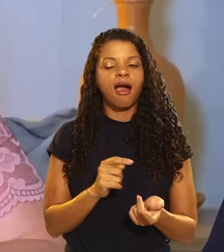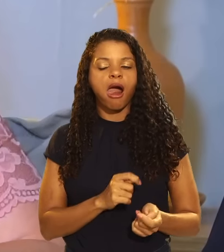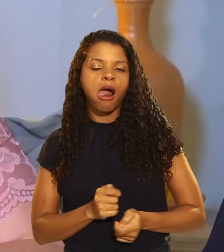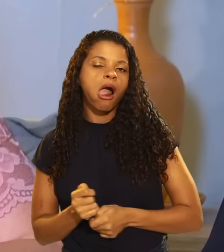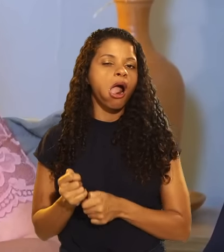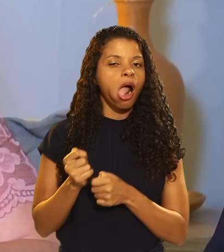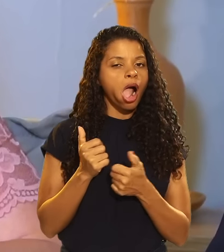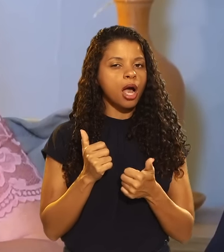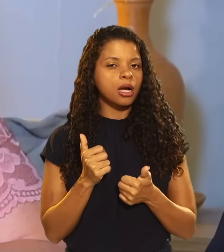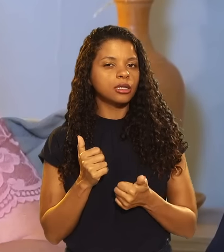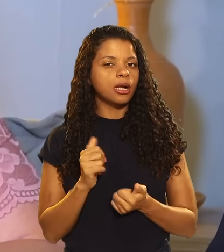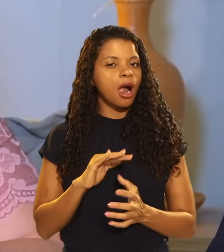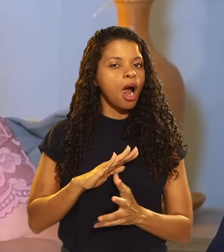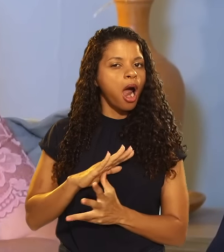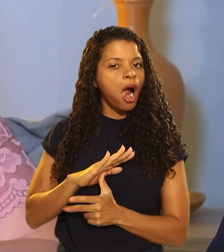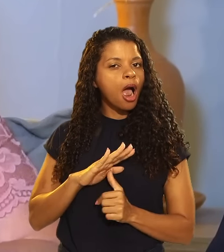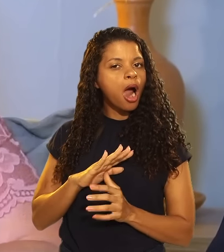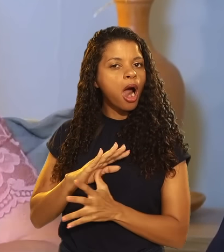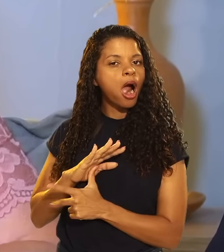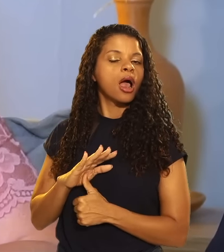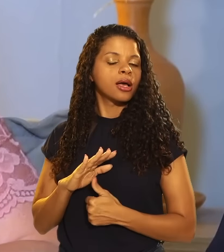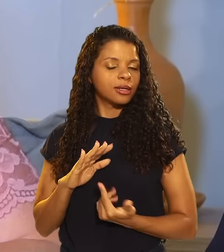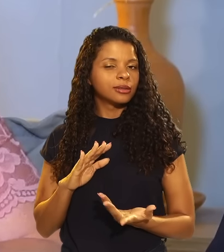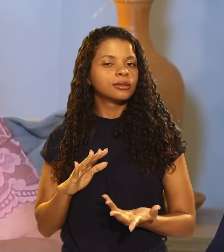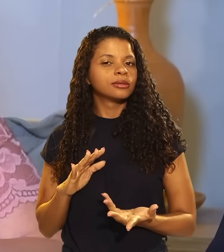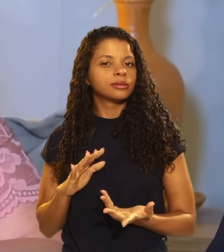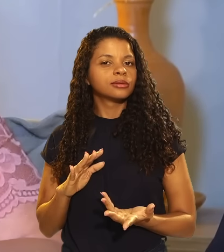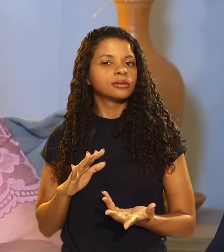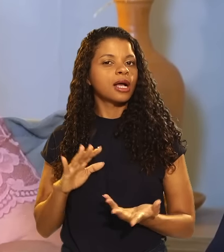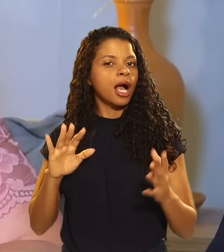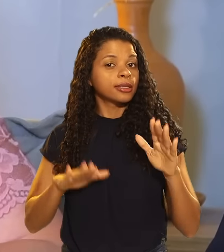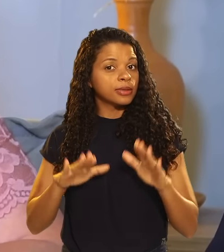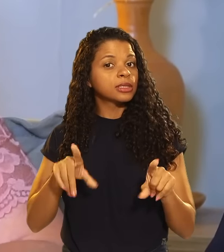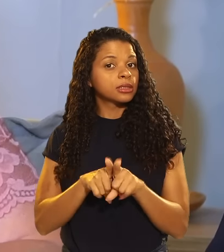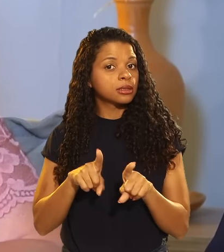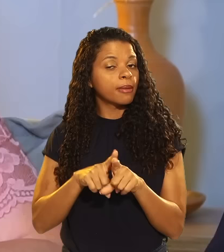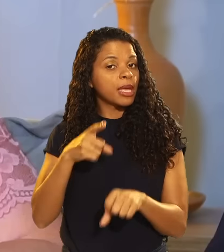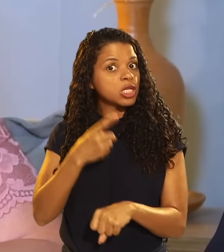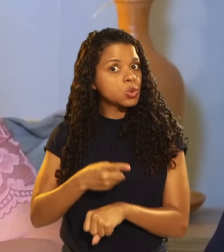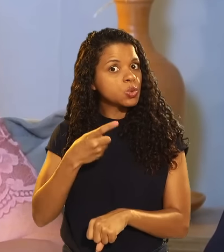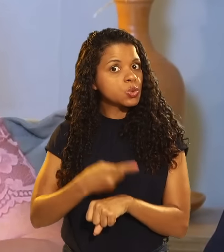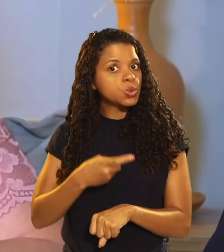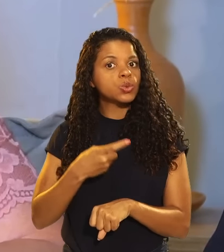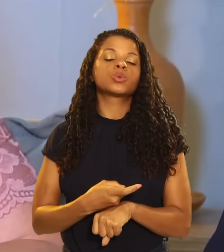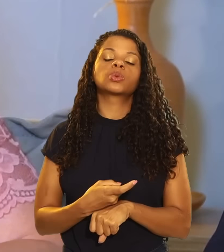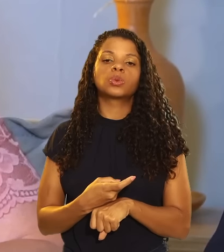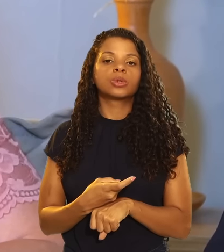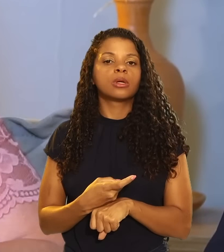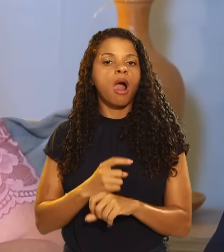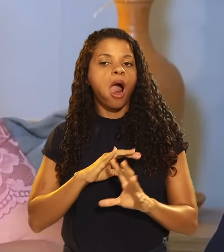eram muito severos e muitas vezes corruptos,